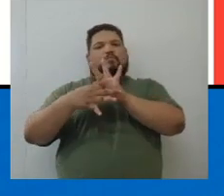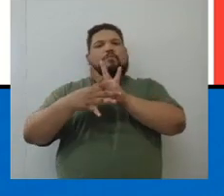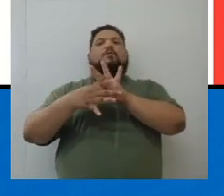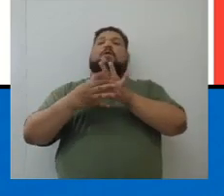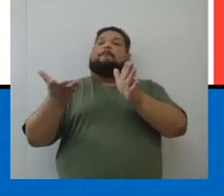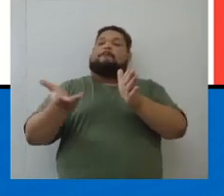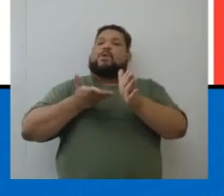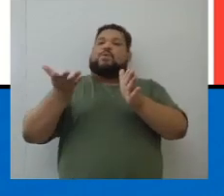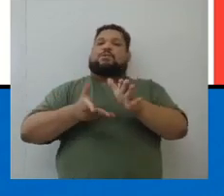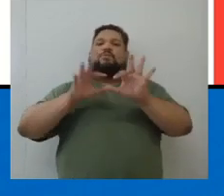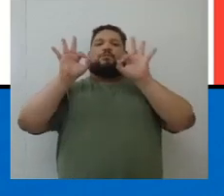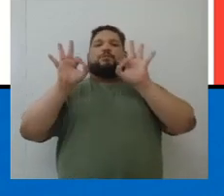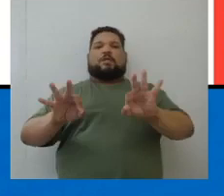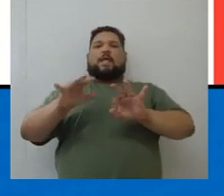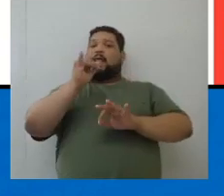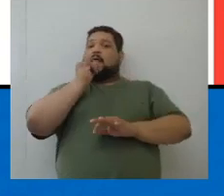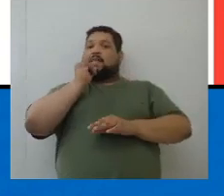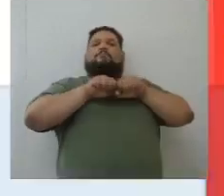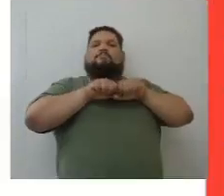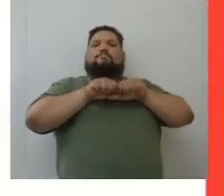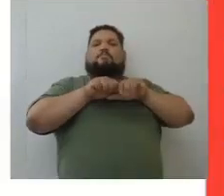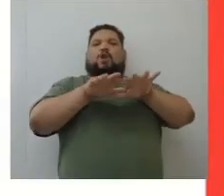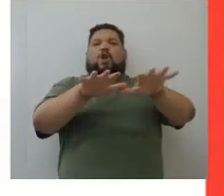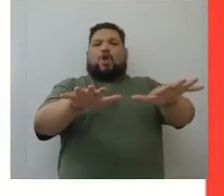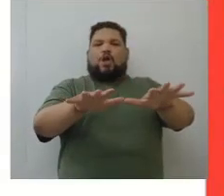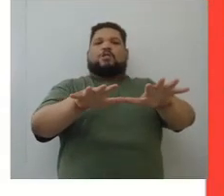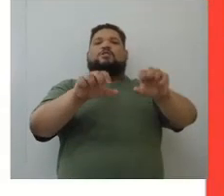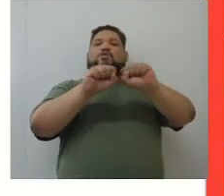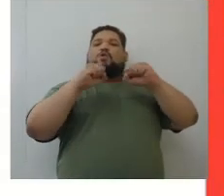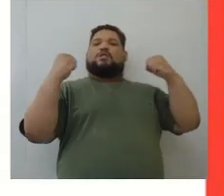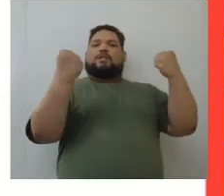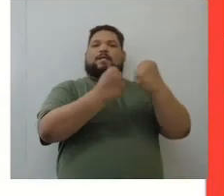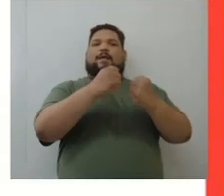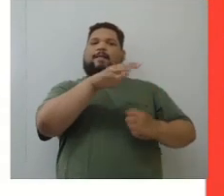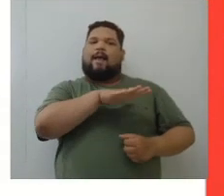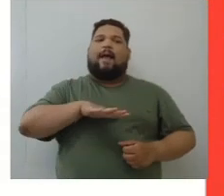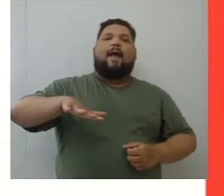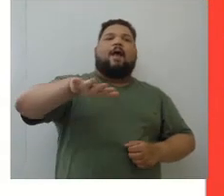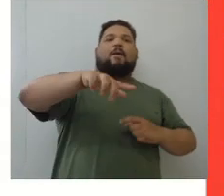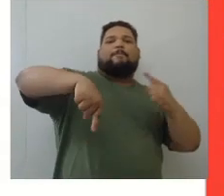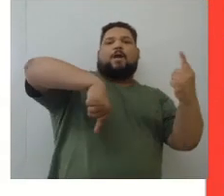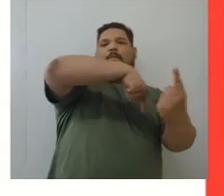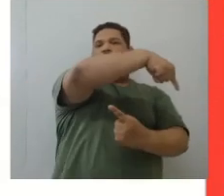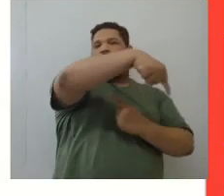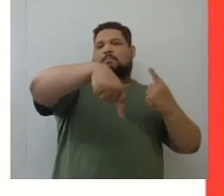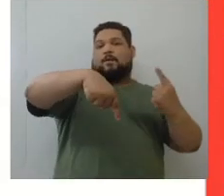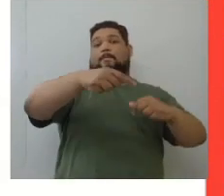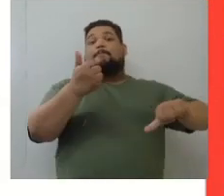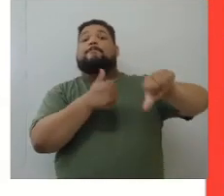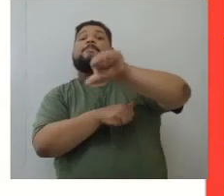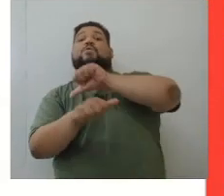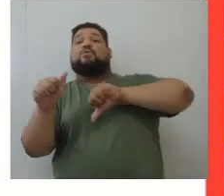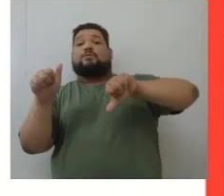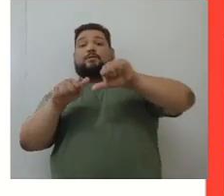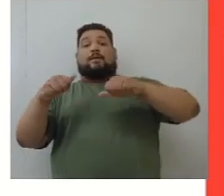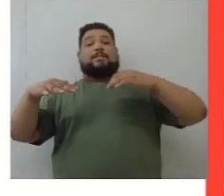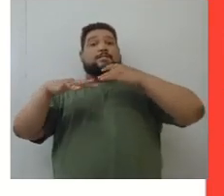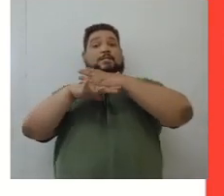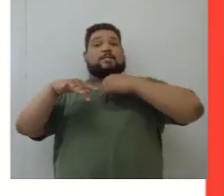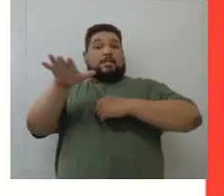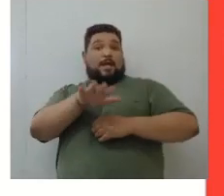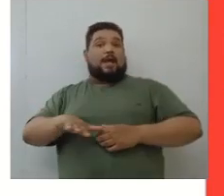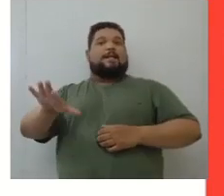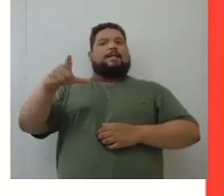produtivos específicos. Por exemplo, a área que habita naquela região. Já as áreas urbanas apresentam